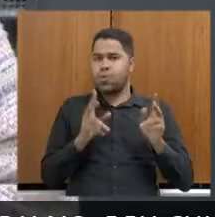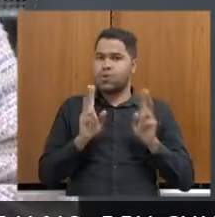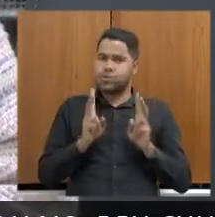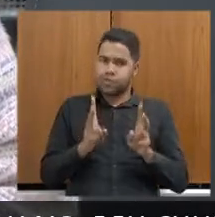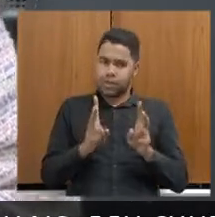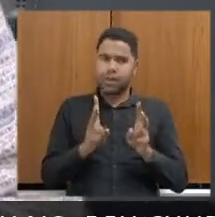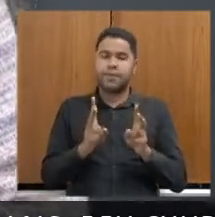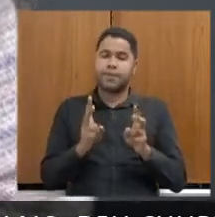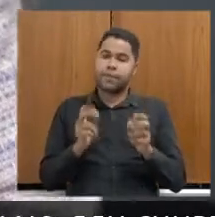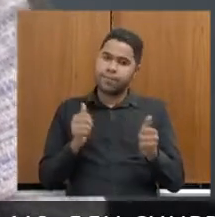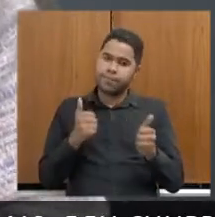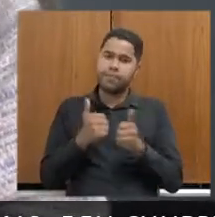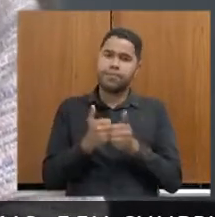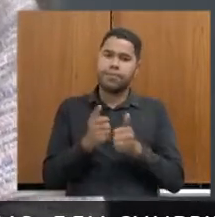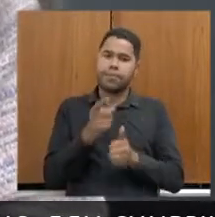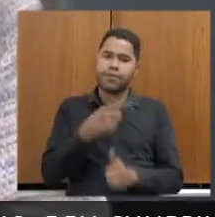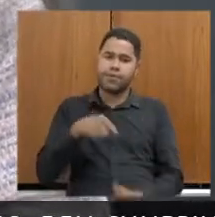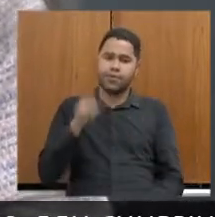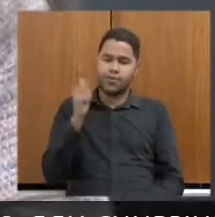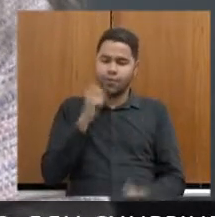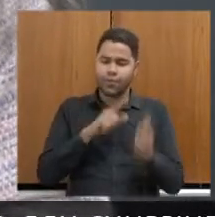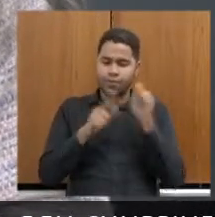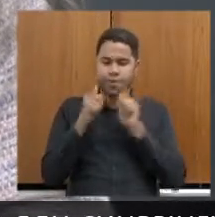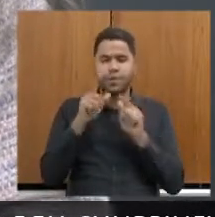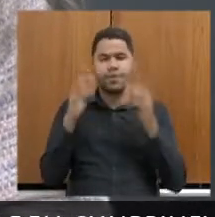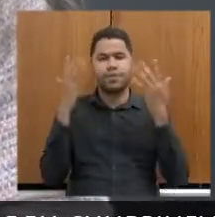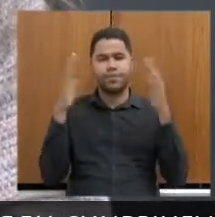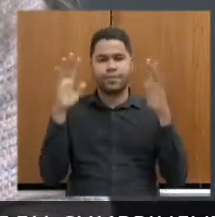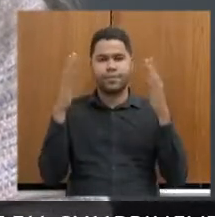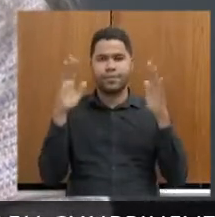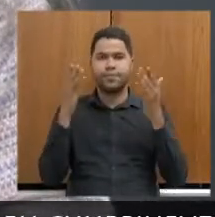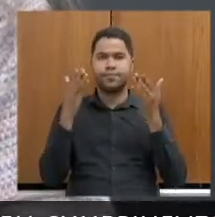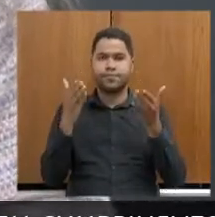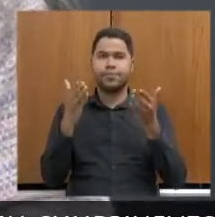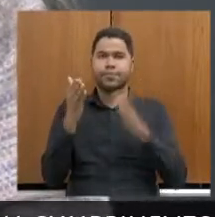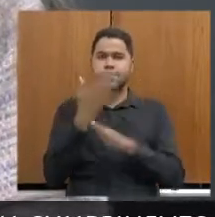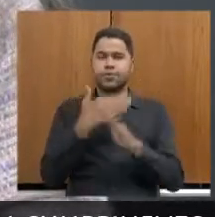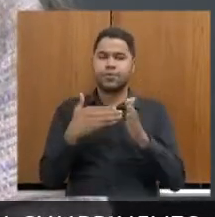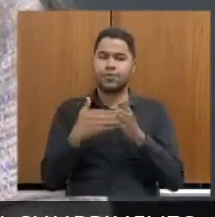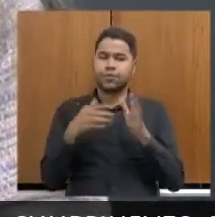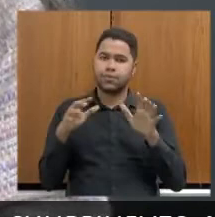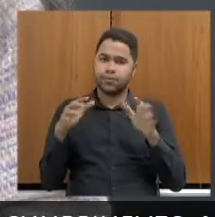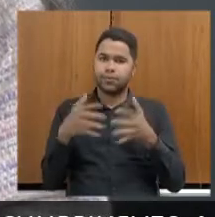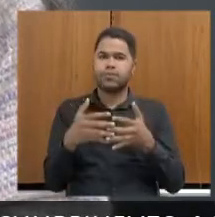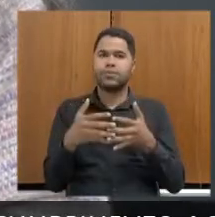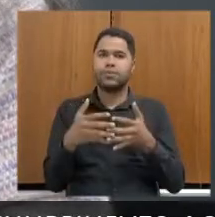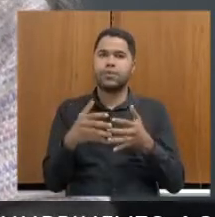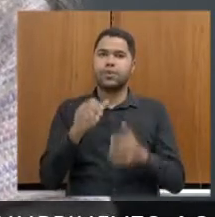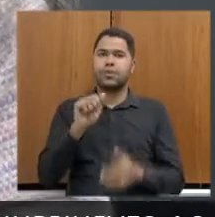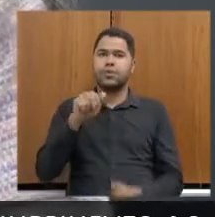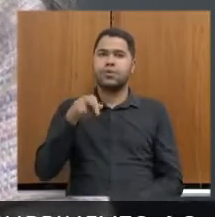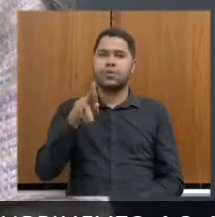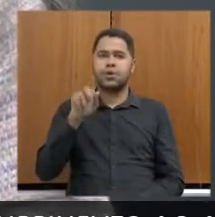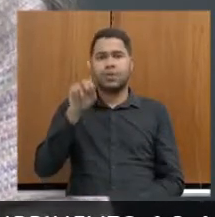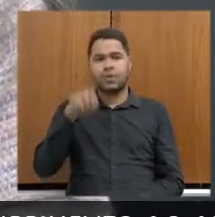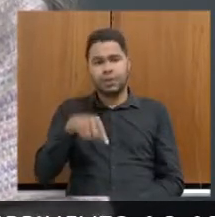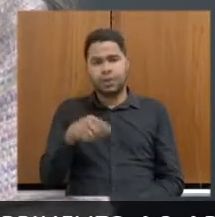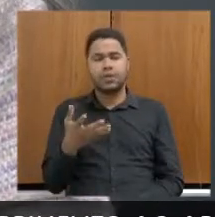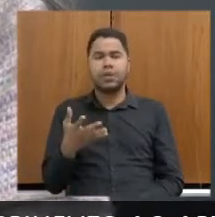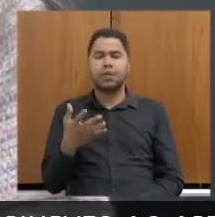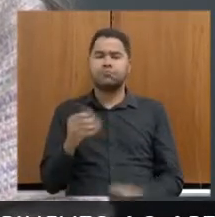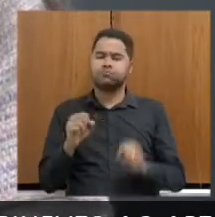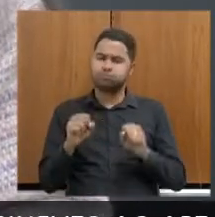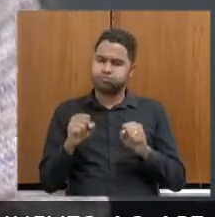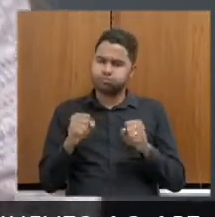acompanhando lá de perto mas vocês conseguiram vencer então pa o secretário você EA toda sua equipe que tá o André toda sua equipe